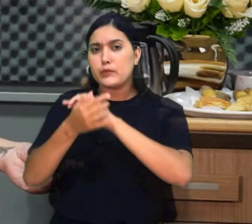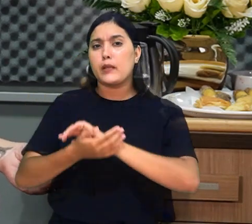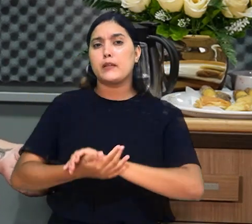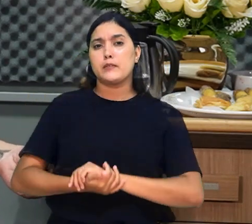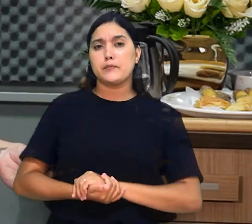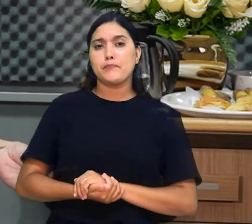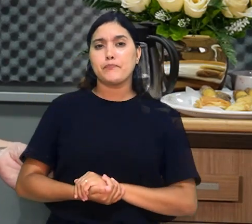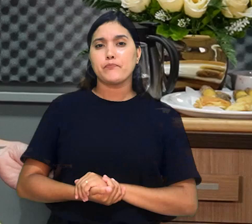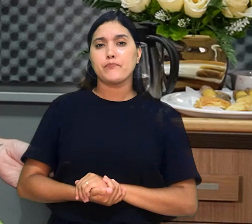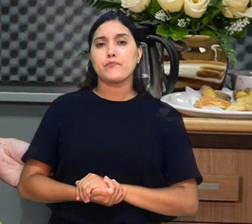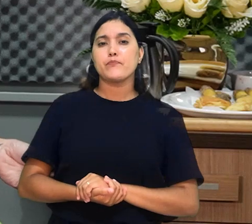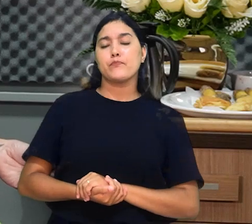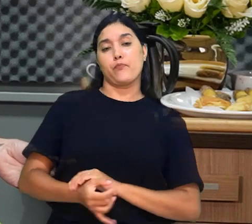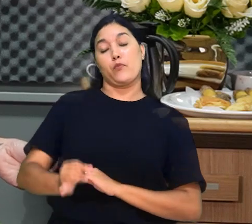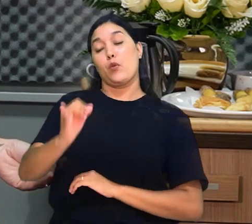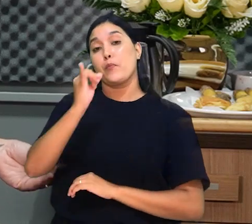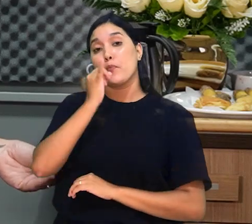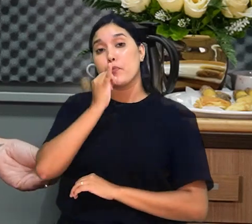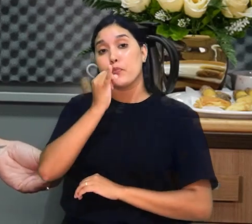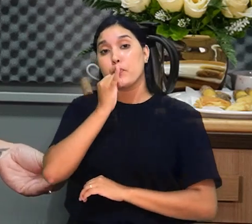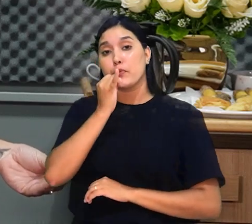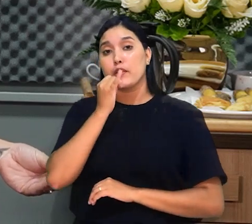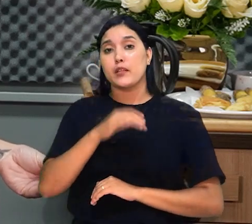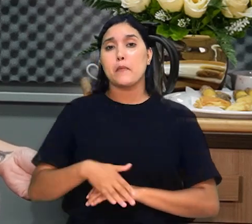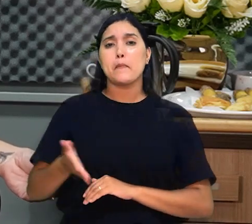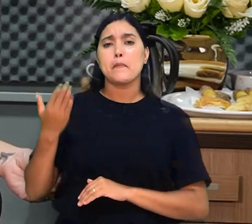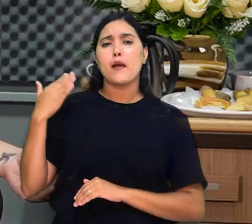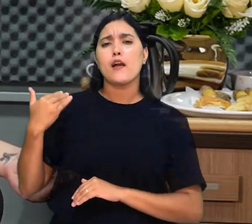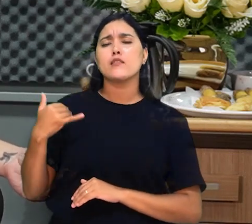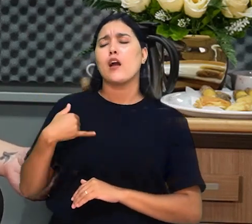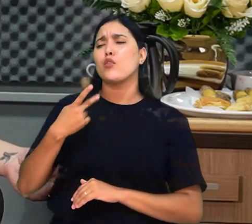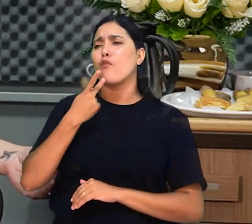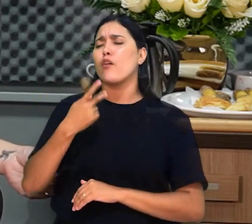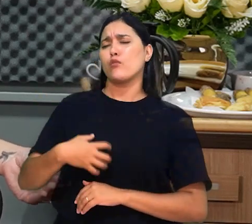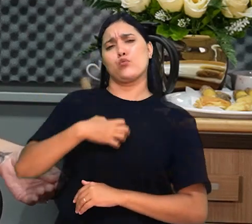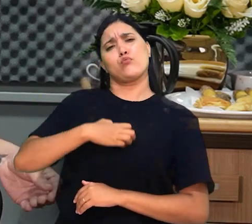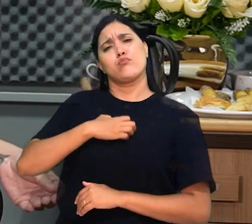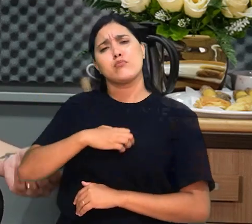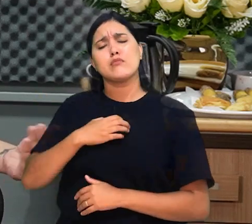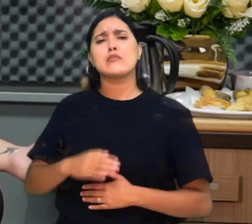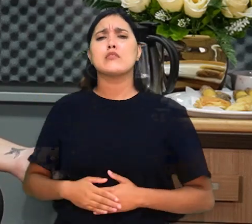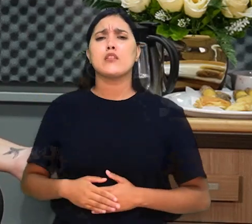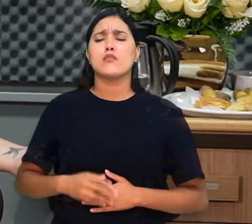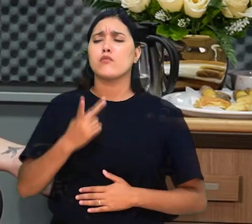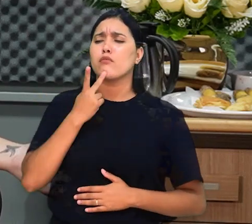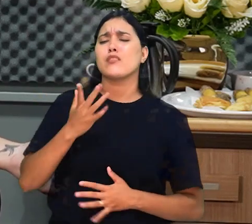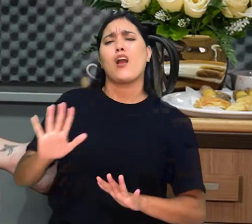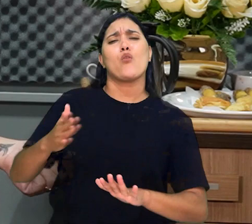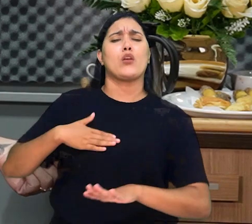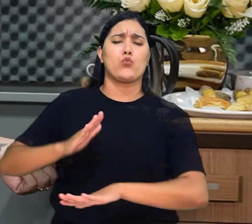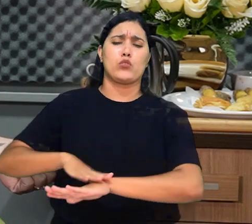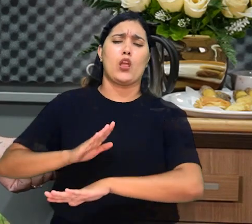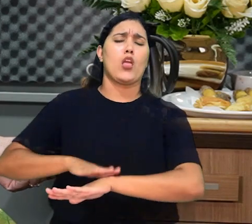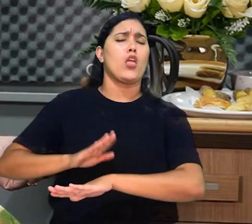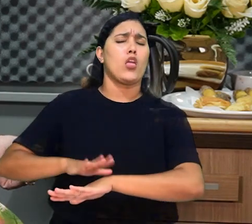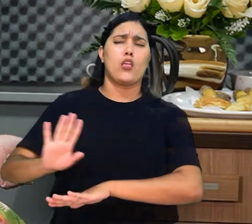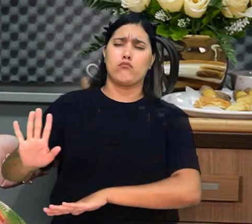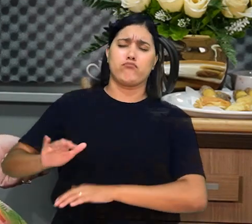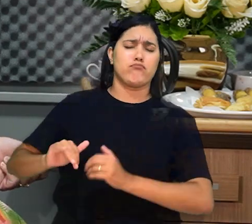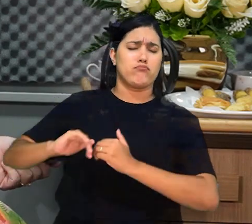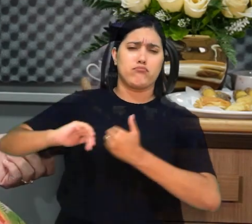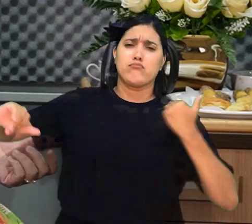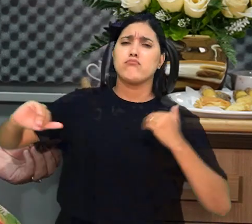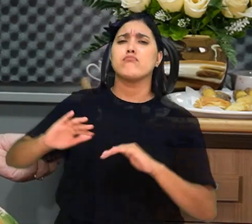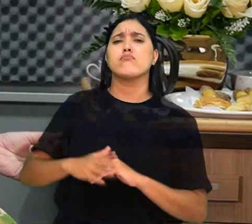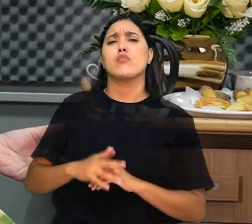a construção da Libras. Então, todo dia era um desafio diferente. Por exemplo, quando